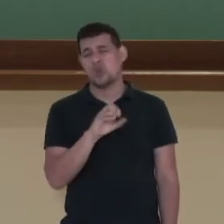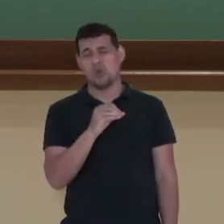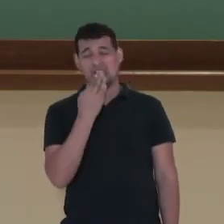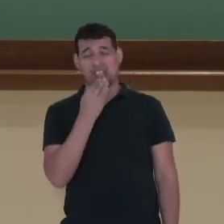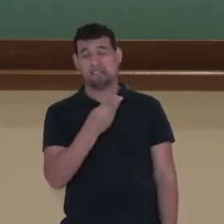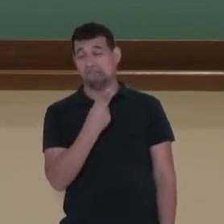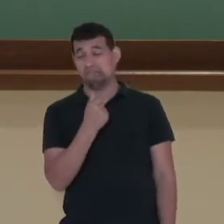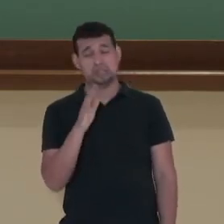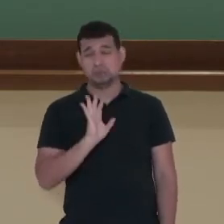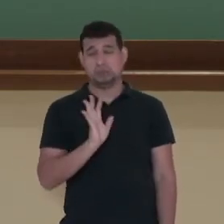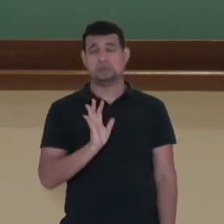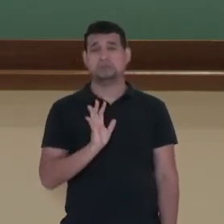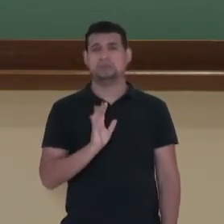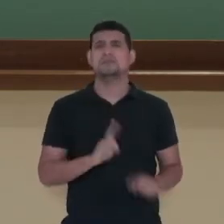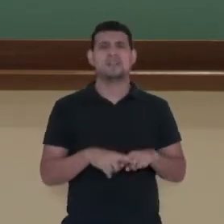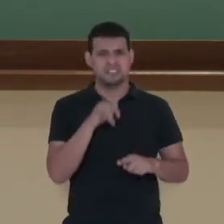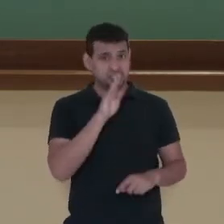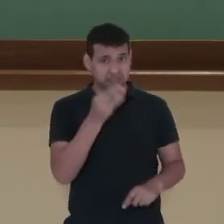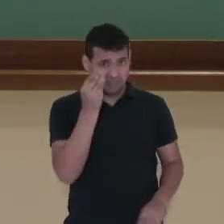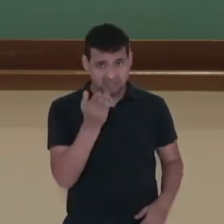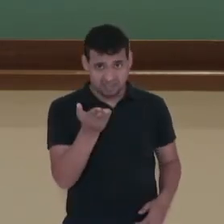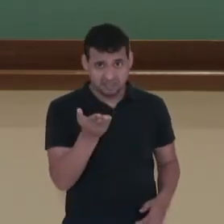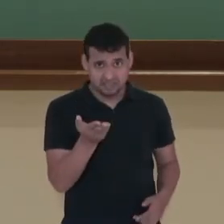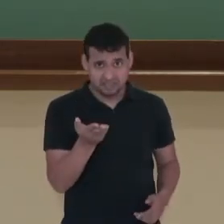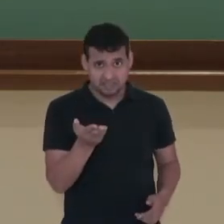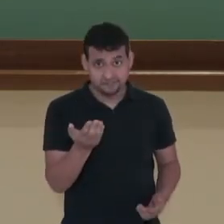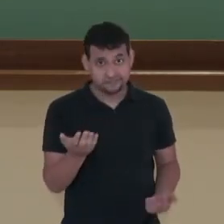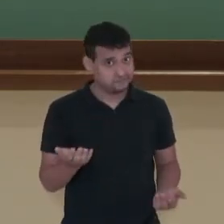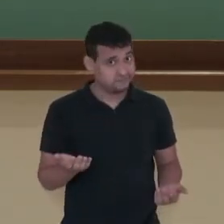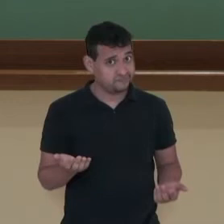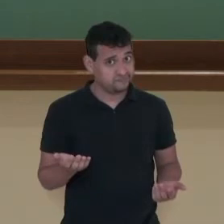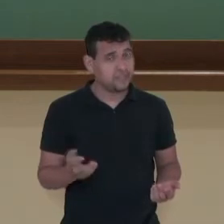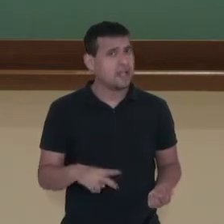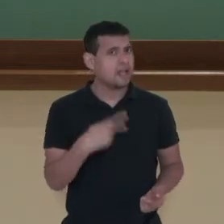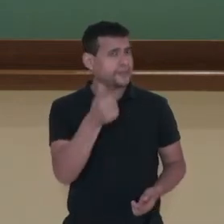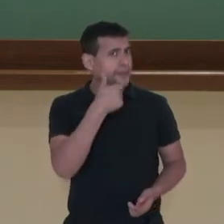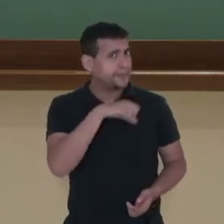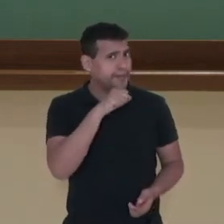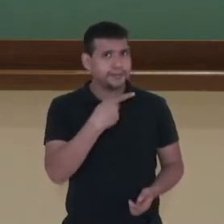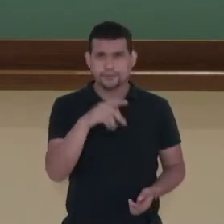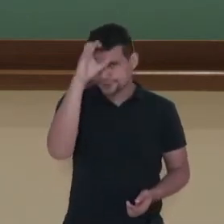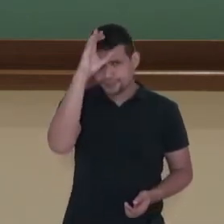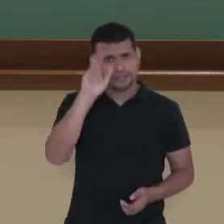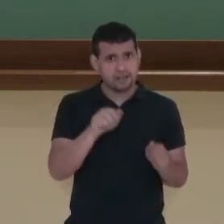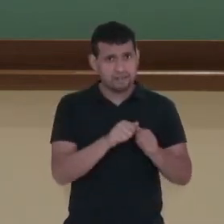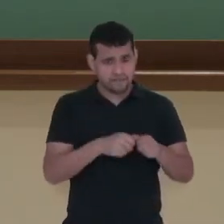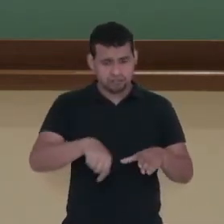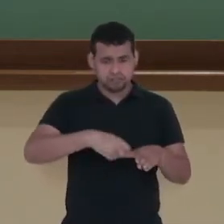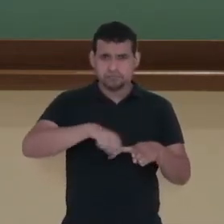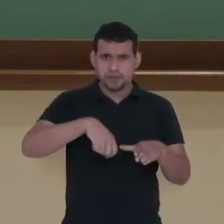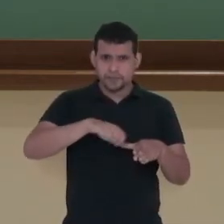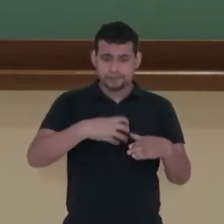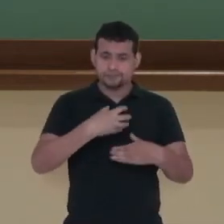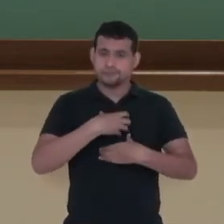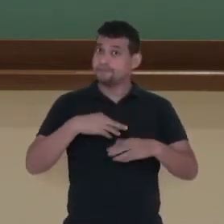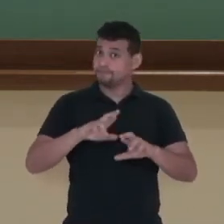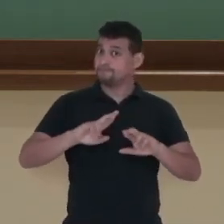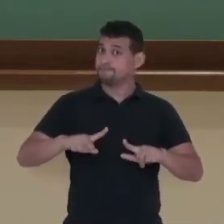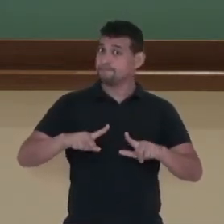ser até que você não, mas você já experimentou jiló? A sua mãe, a sua tia já fez o jiló de uma